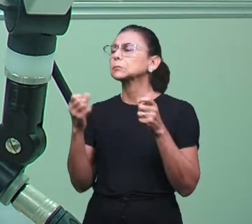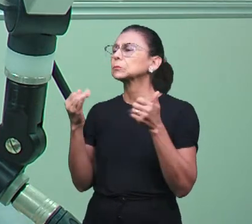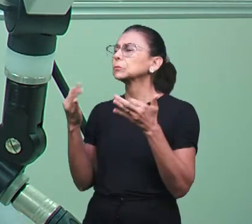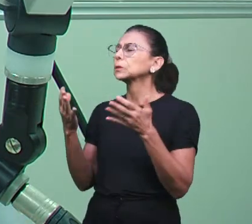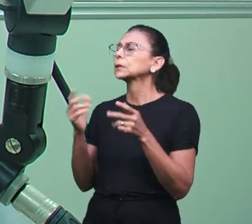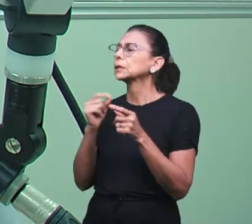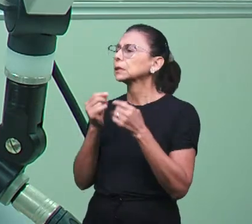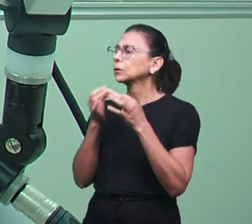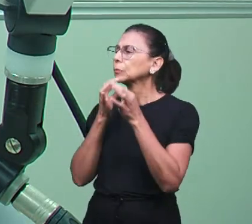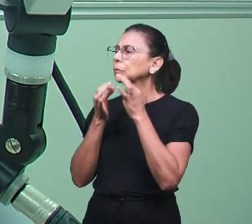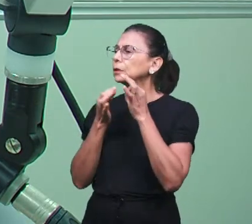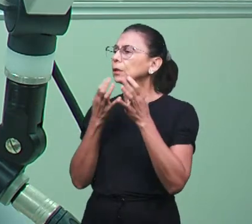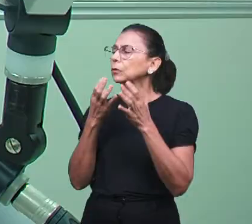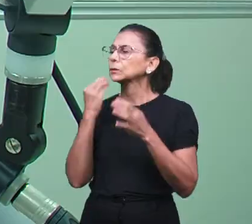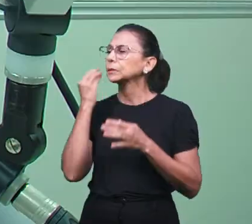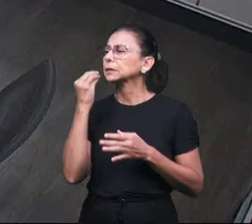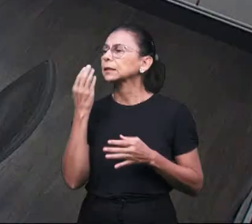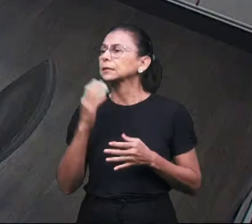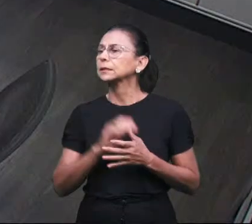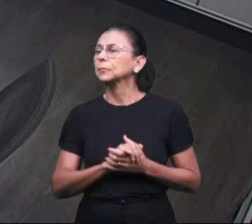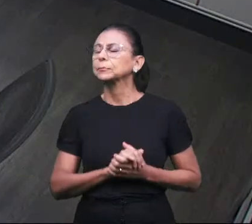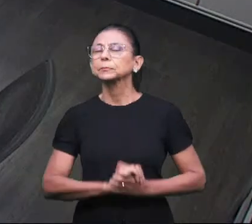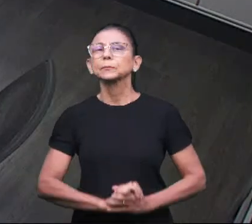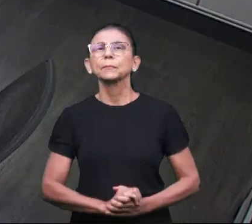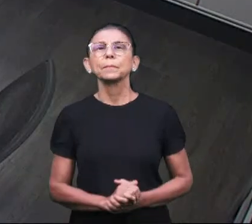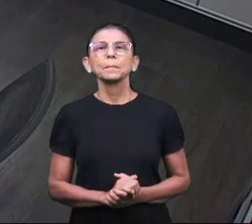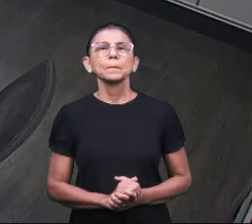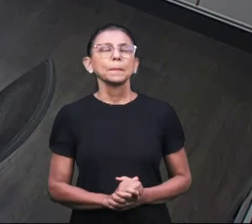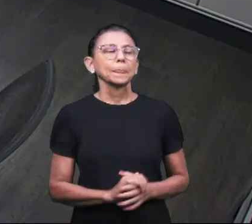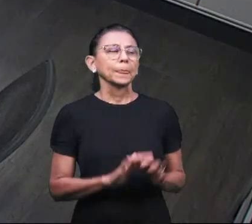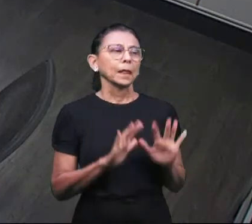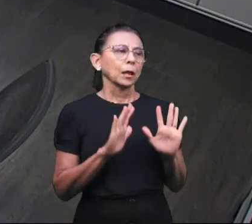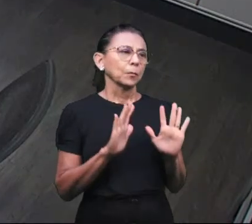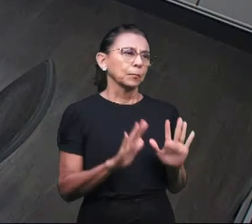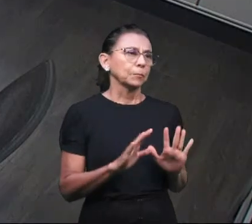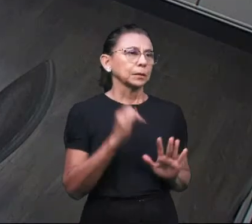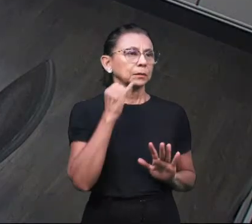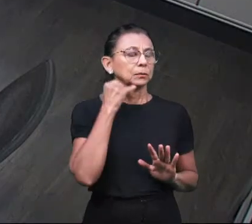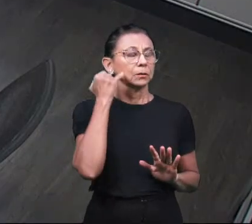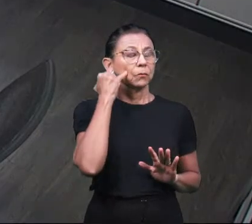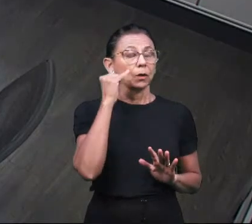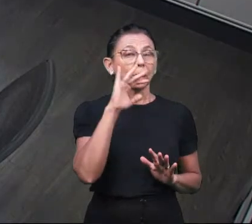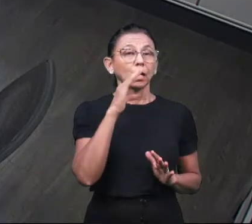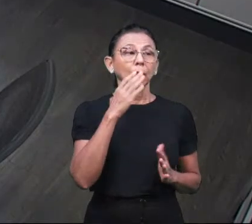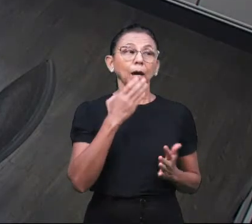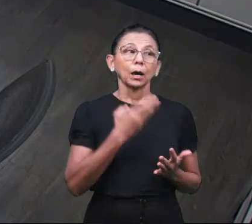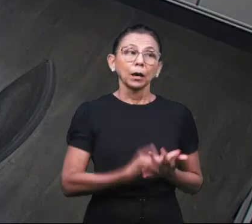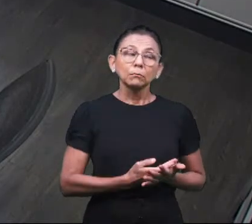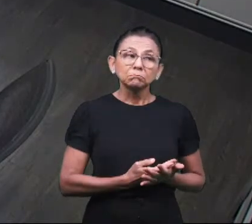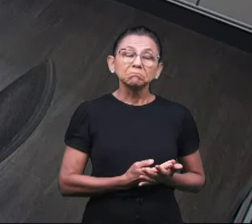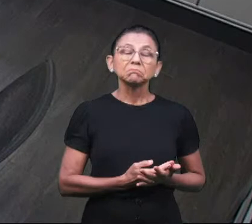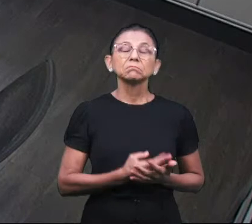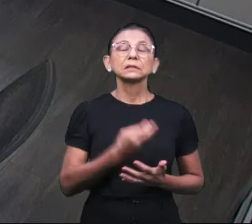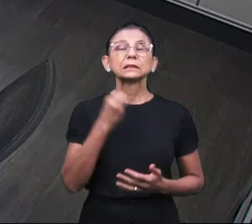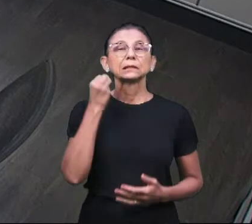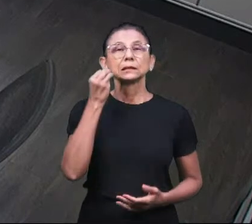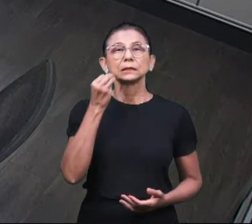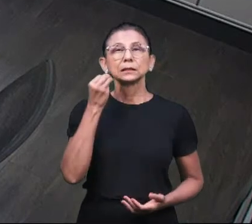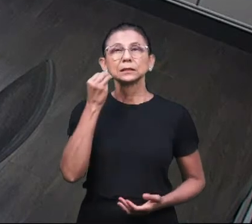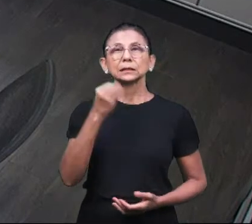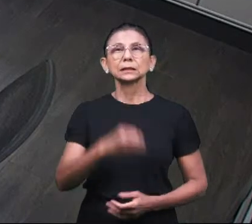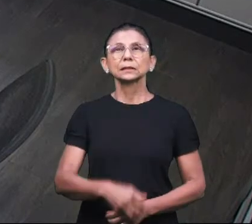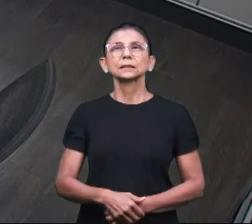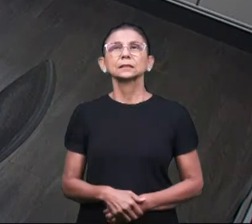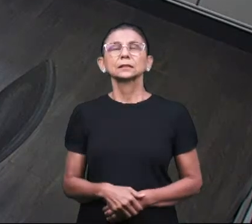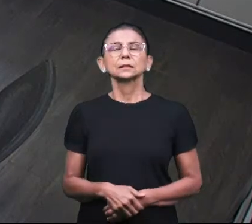gente essa experiência. Bem, Josias, foi uma experiência notável, né? Nós tivemos há um mês mais ou menos